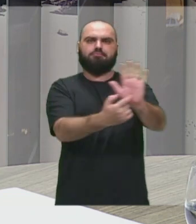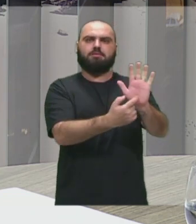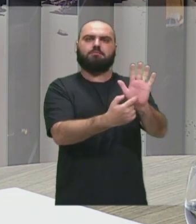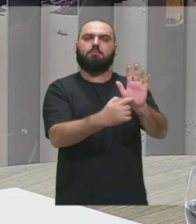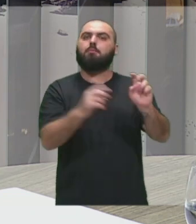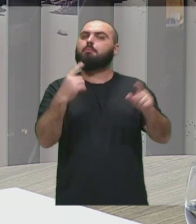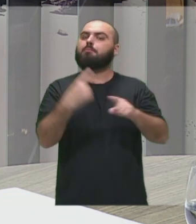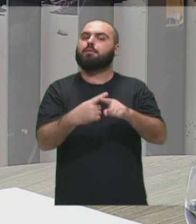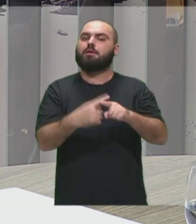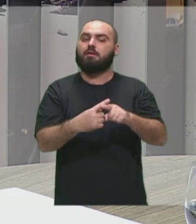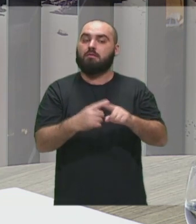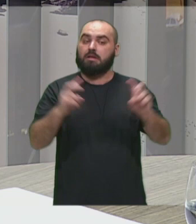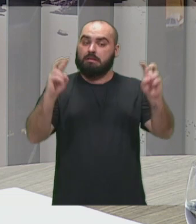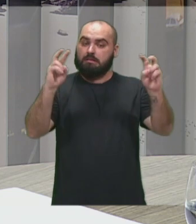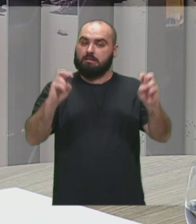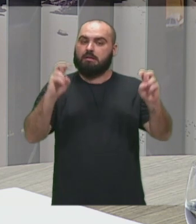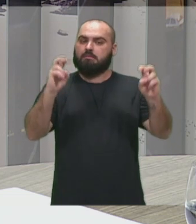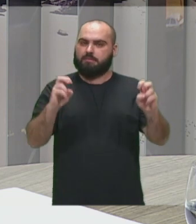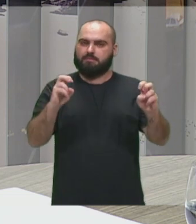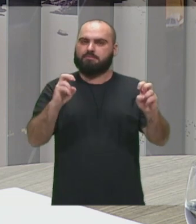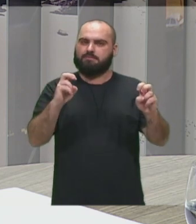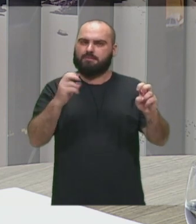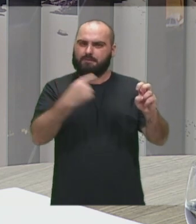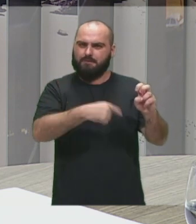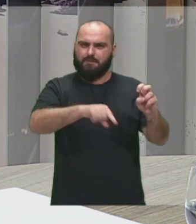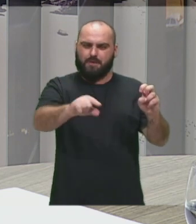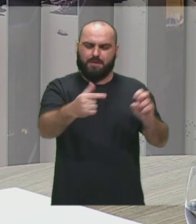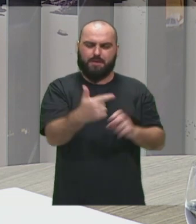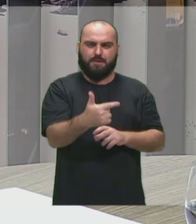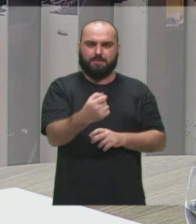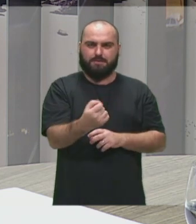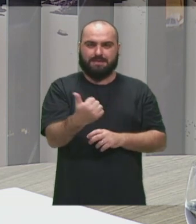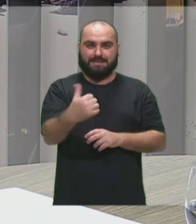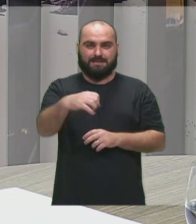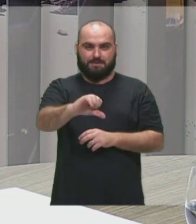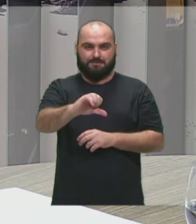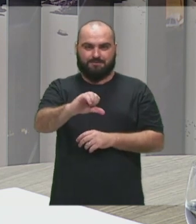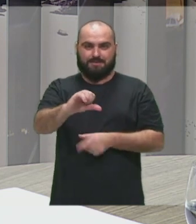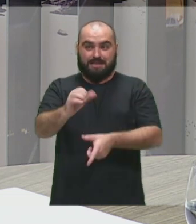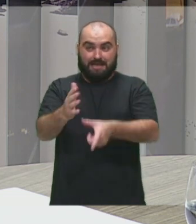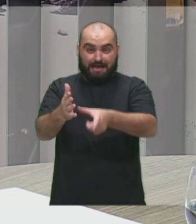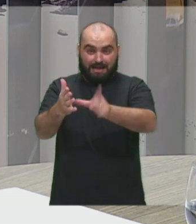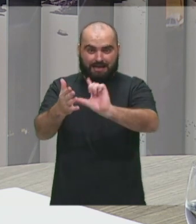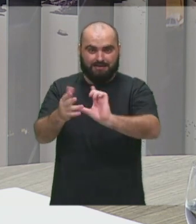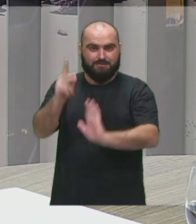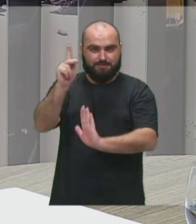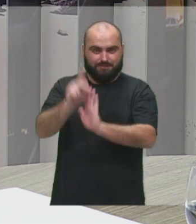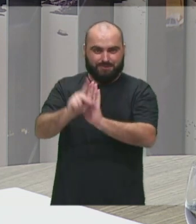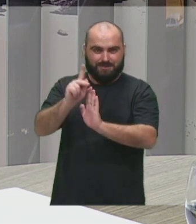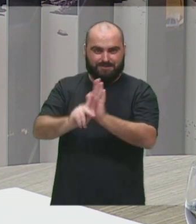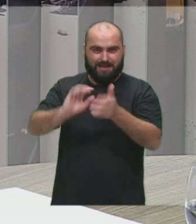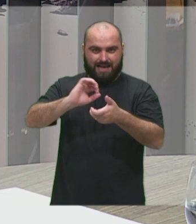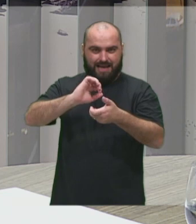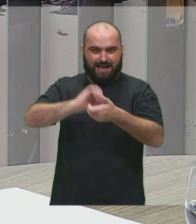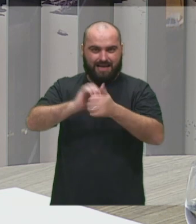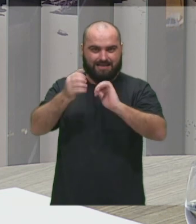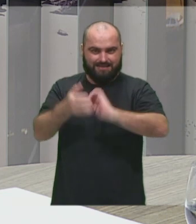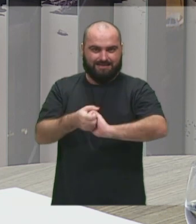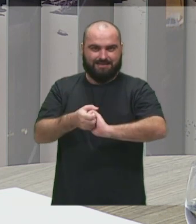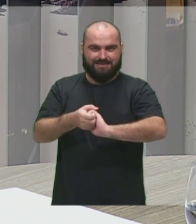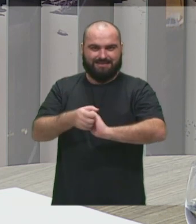dela, como ela foi lançada em 2019, ela, antes de ser o projeto Arte que Denuncia, Combate e